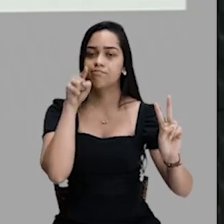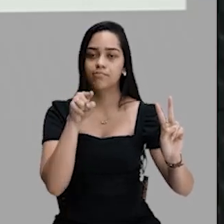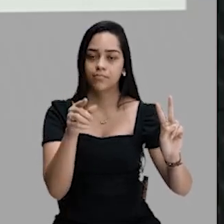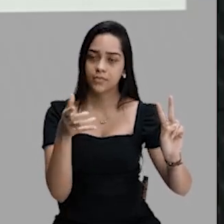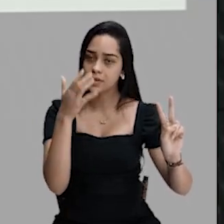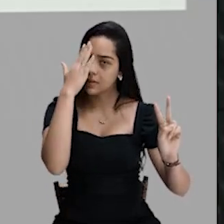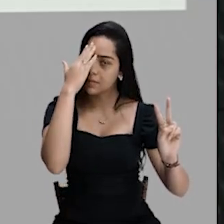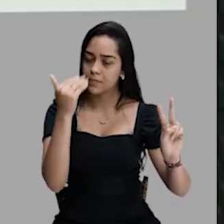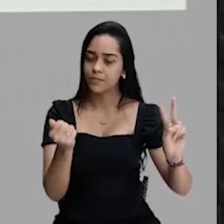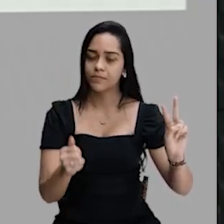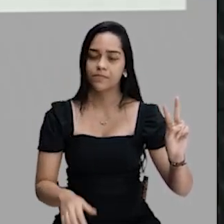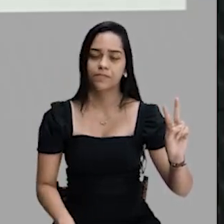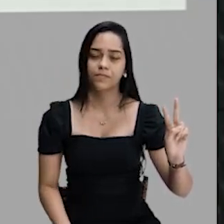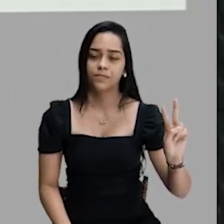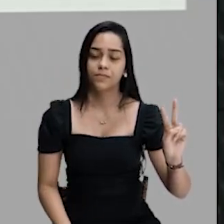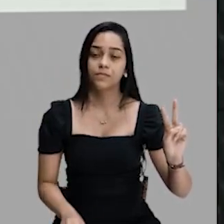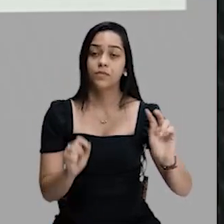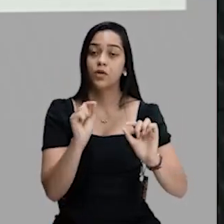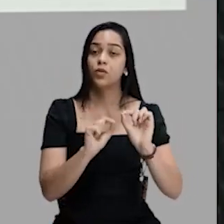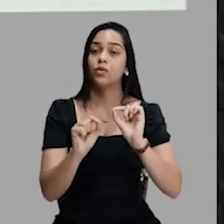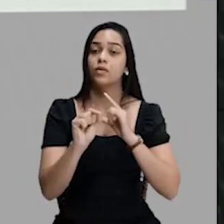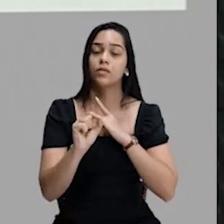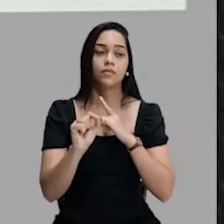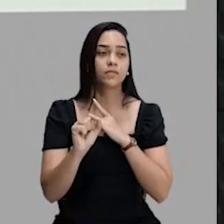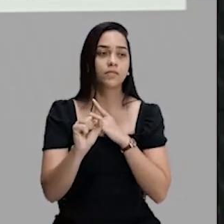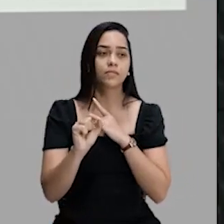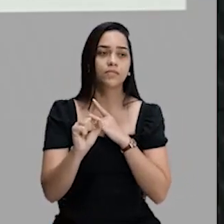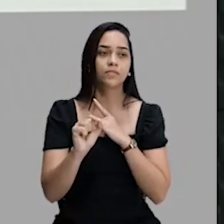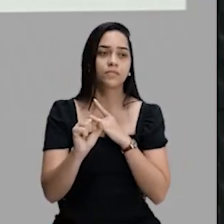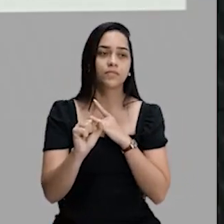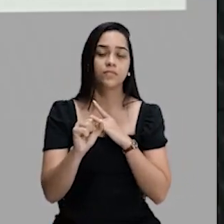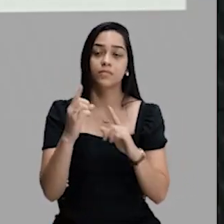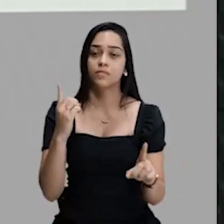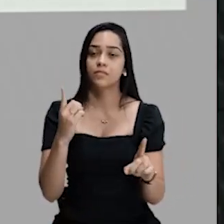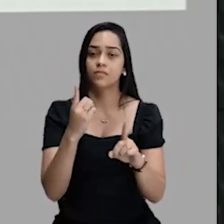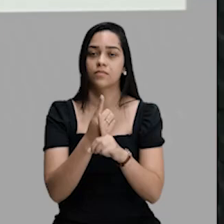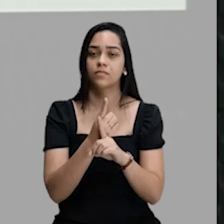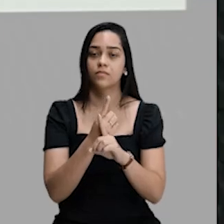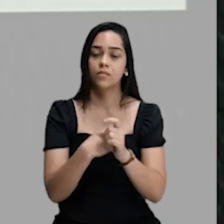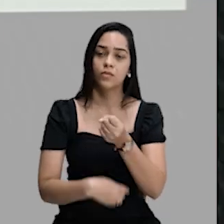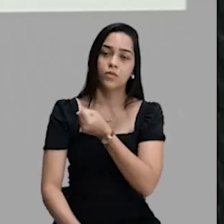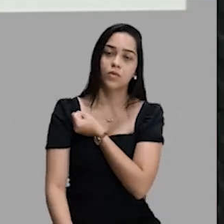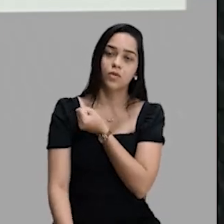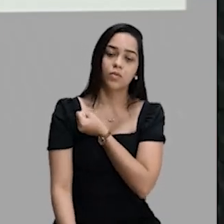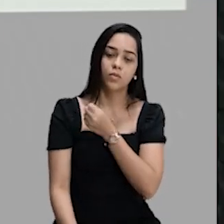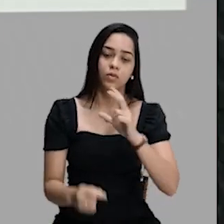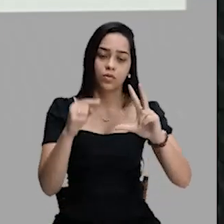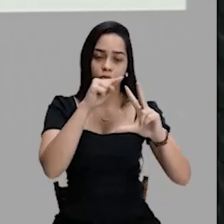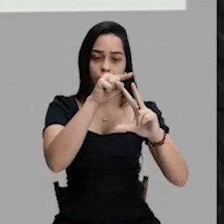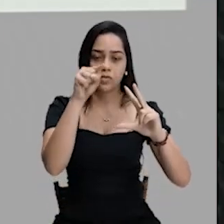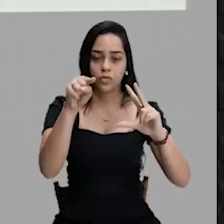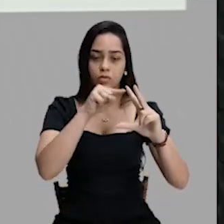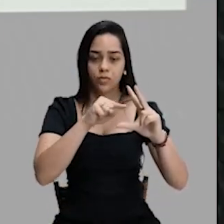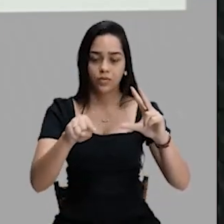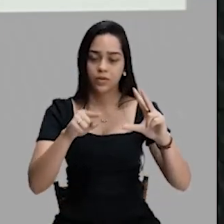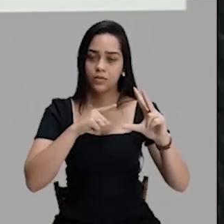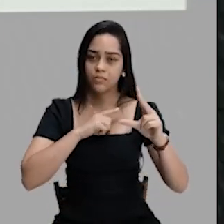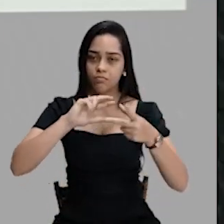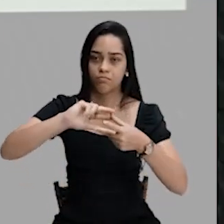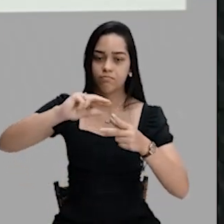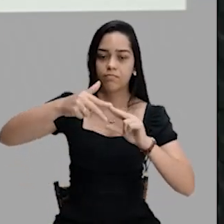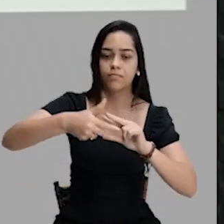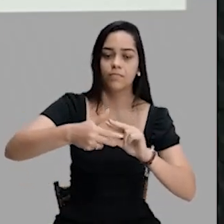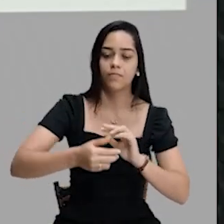vértice. Tá? Então vamos aqui para encontrar o número de vértices desse poliedro.